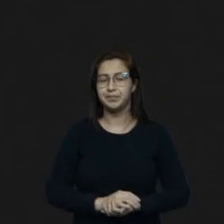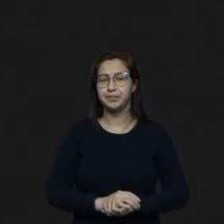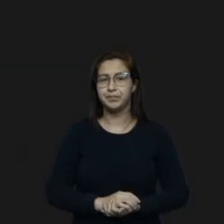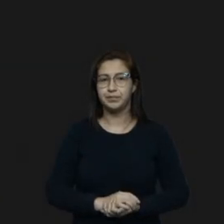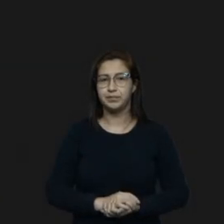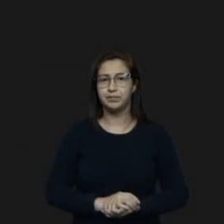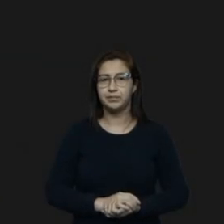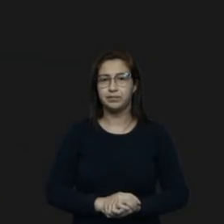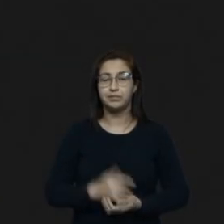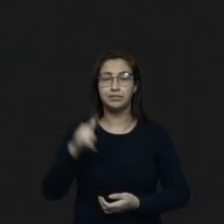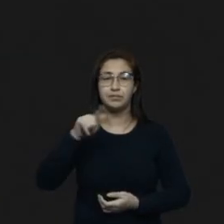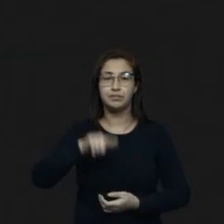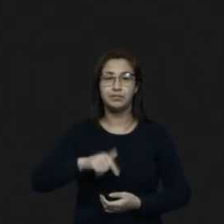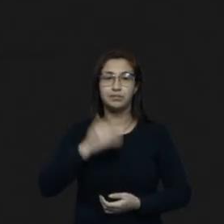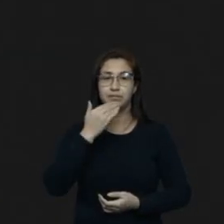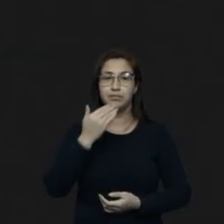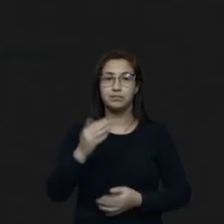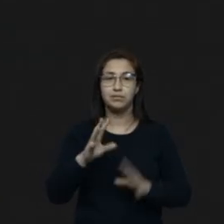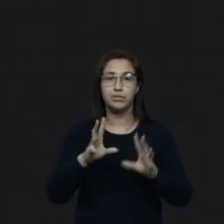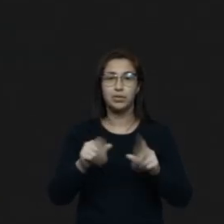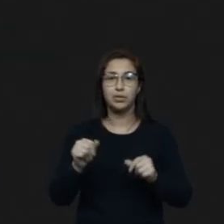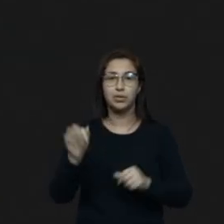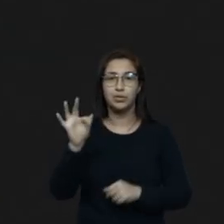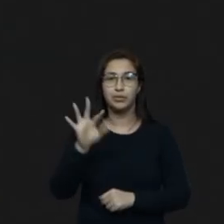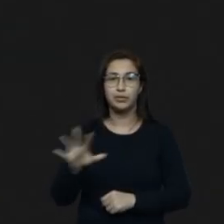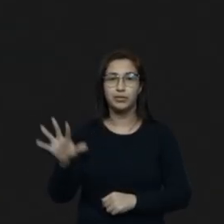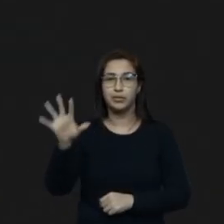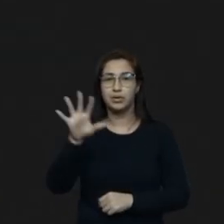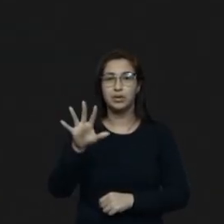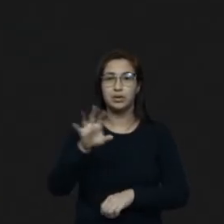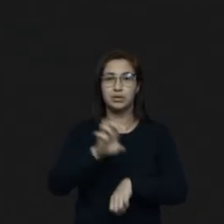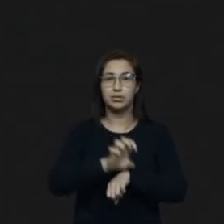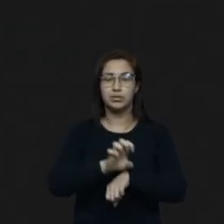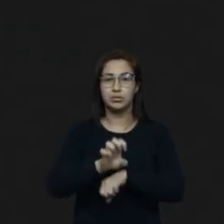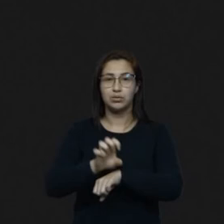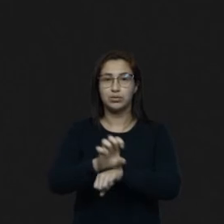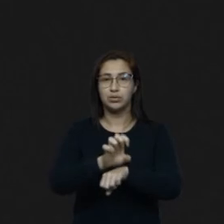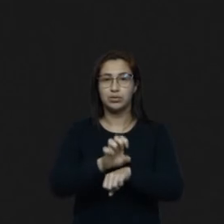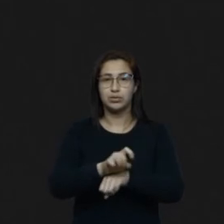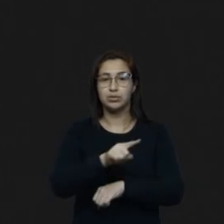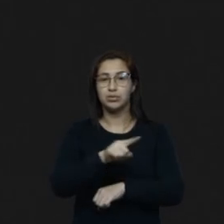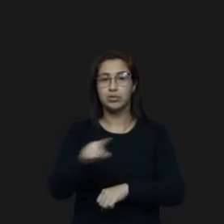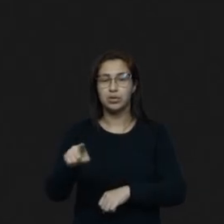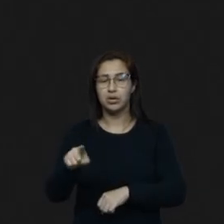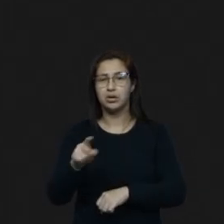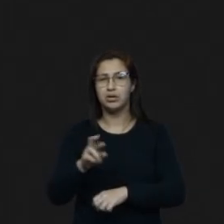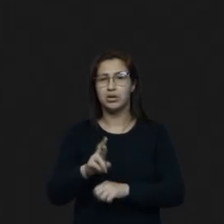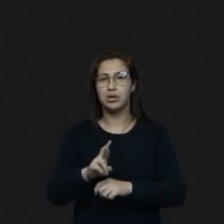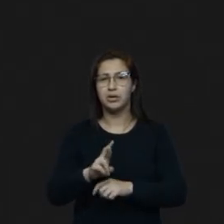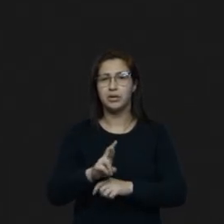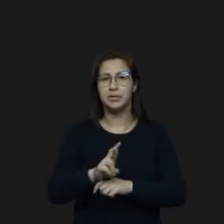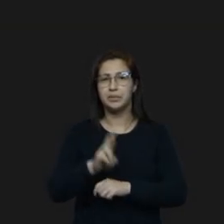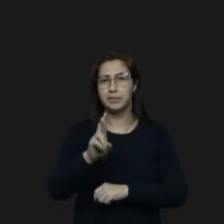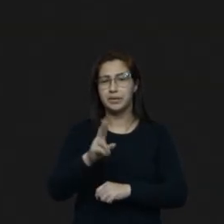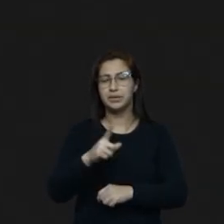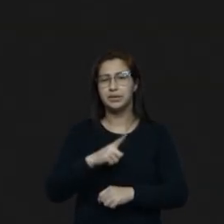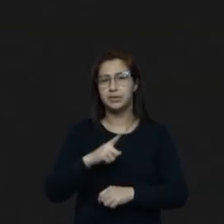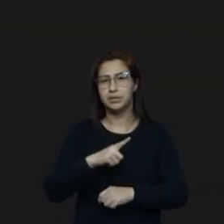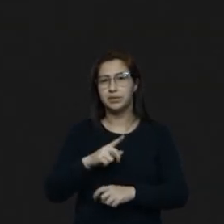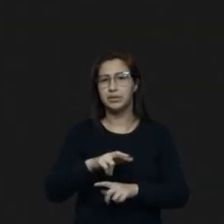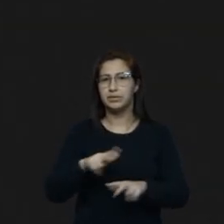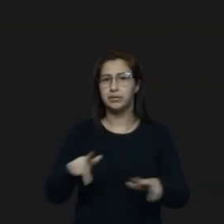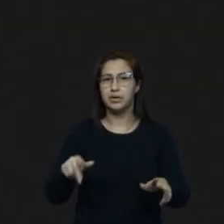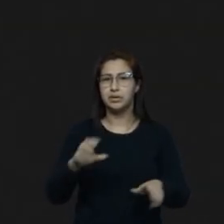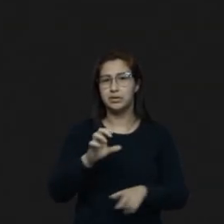Quero pedir também a todas as federações que representam quantos e quantos CNPJs aqui no estado de Santa Catarina. É